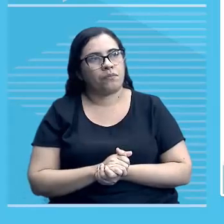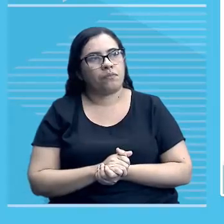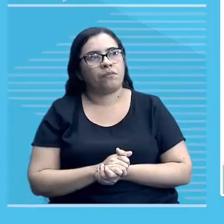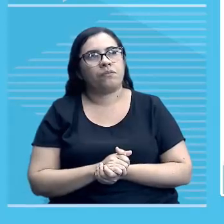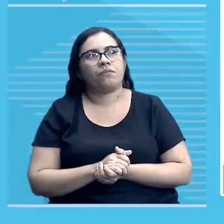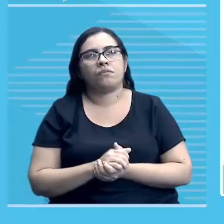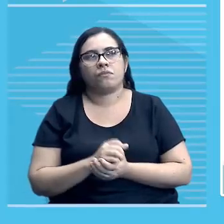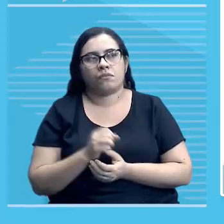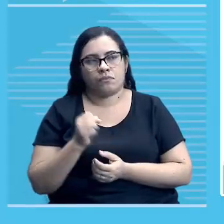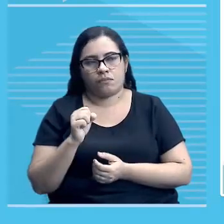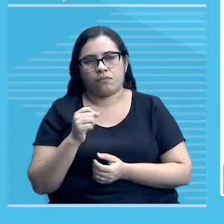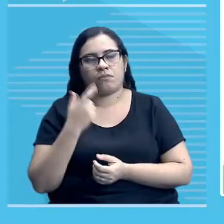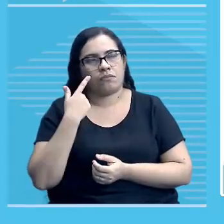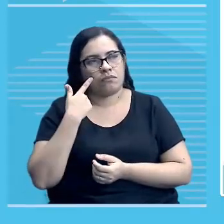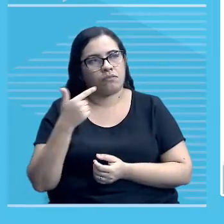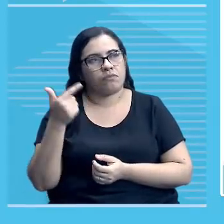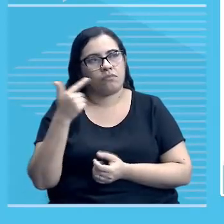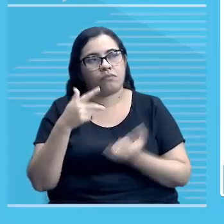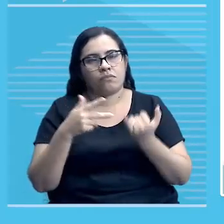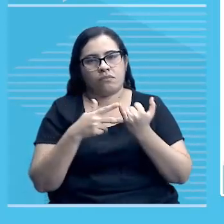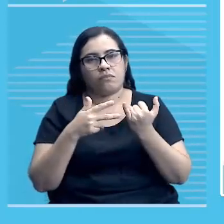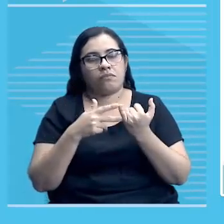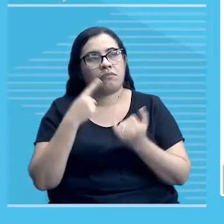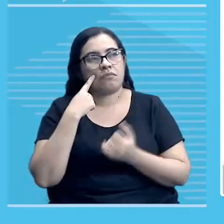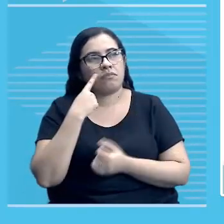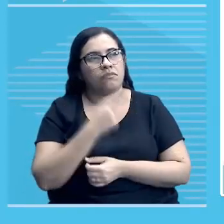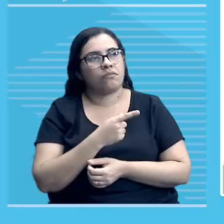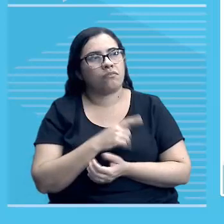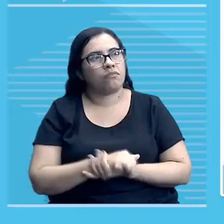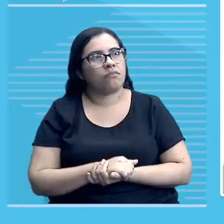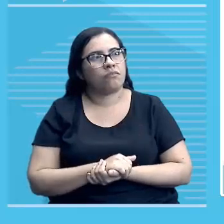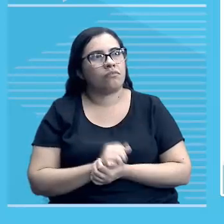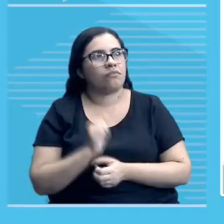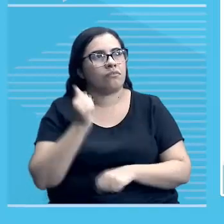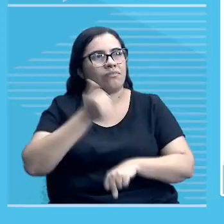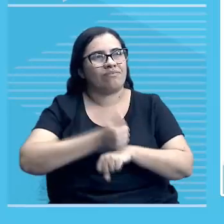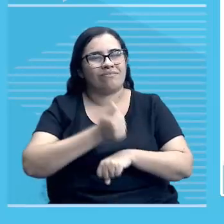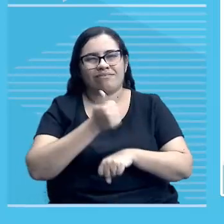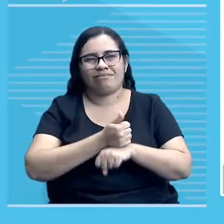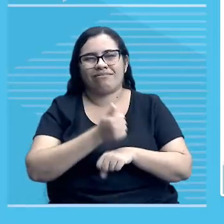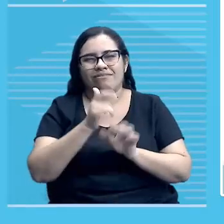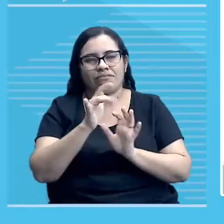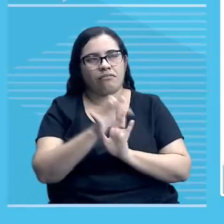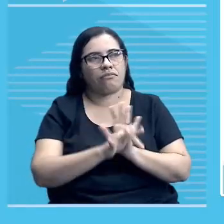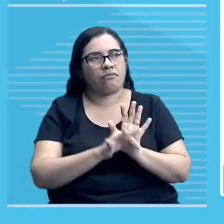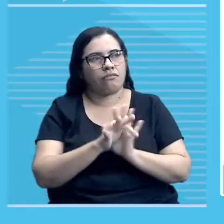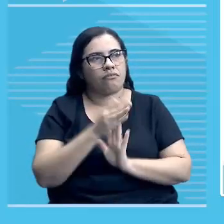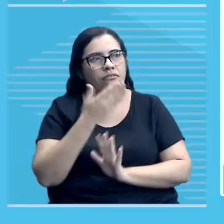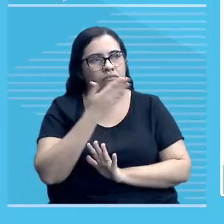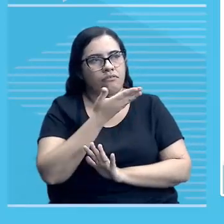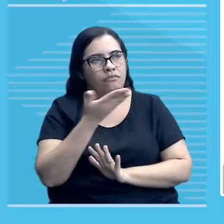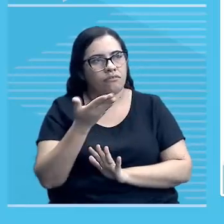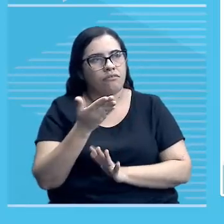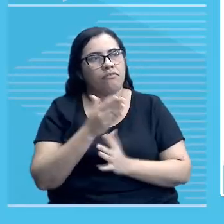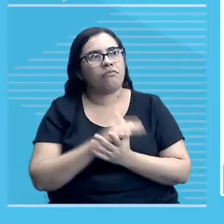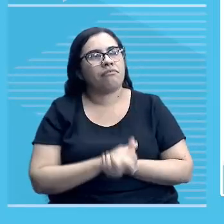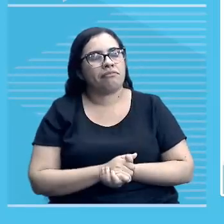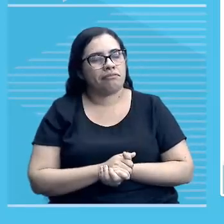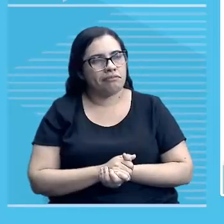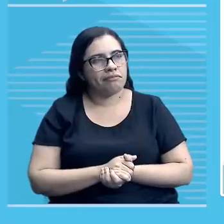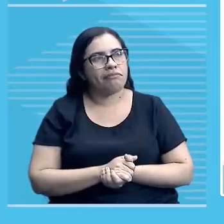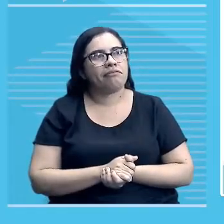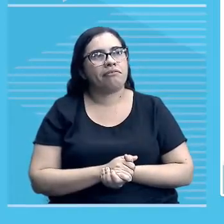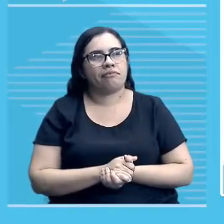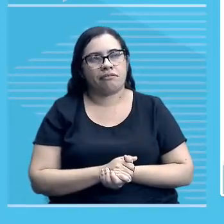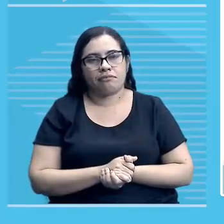8 ao quadrado menos 4 vezes 4 vezes 6.